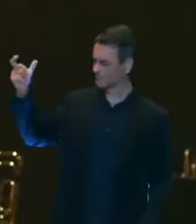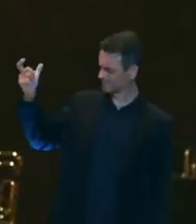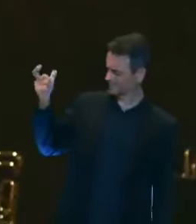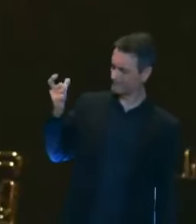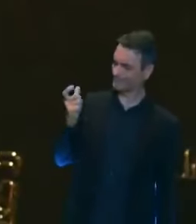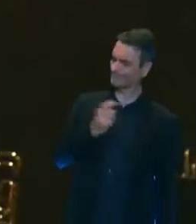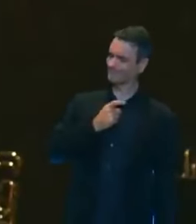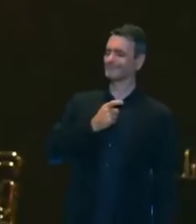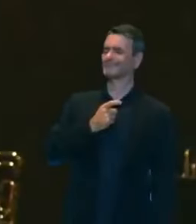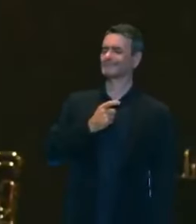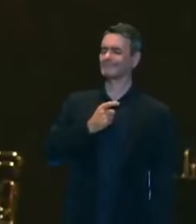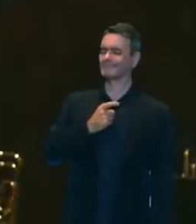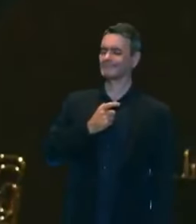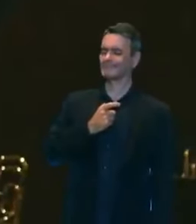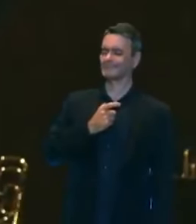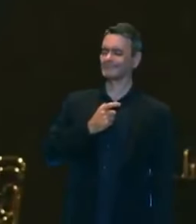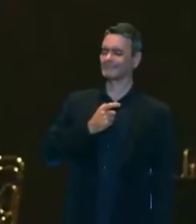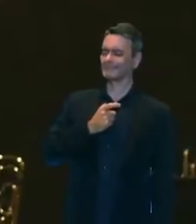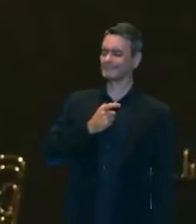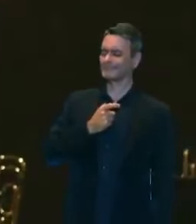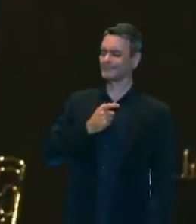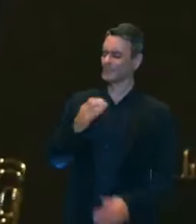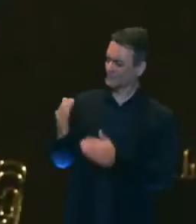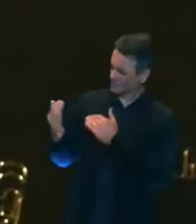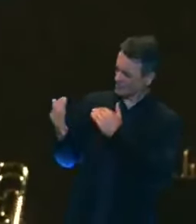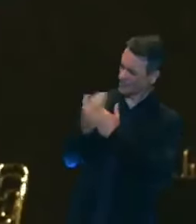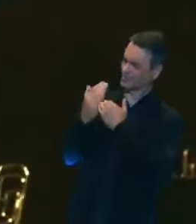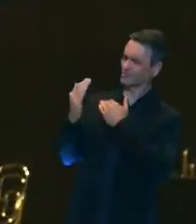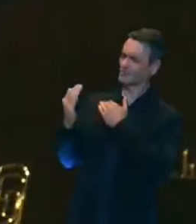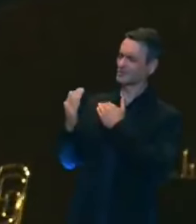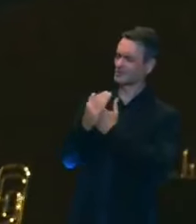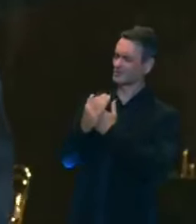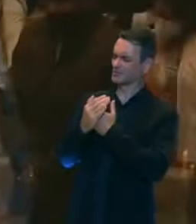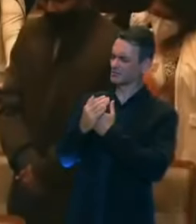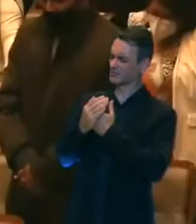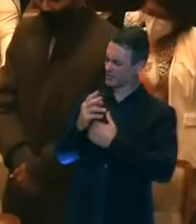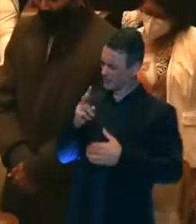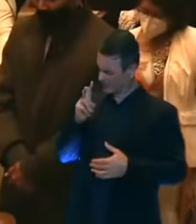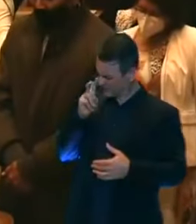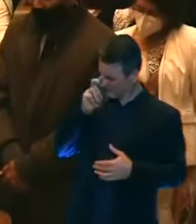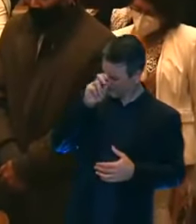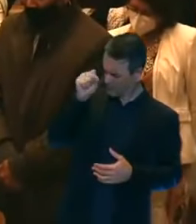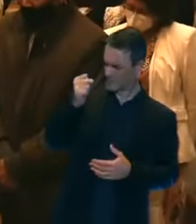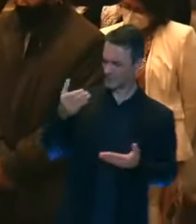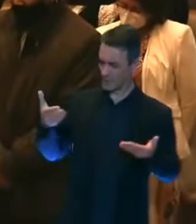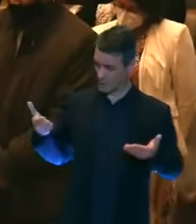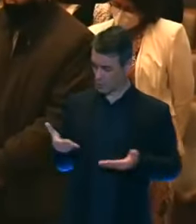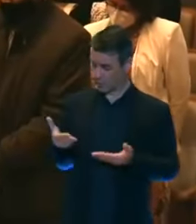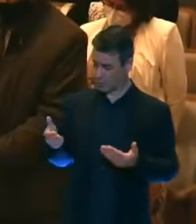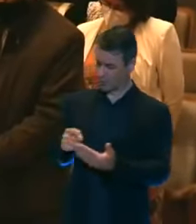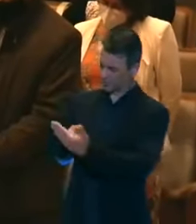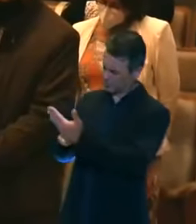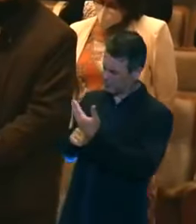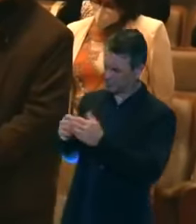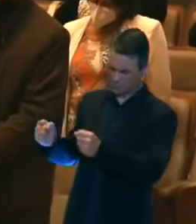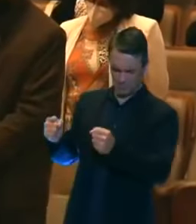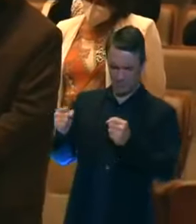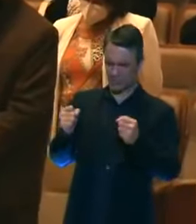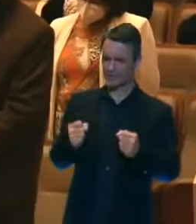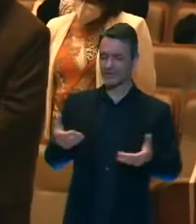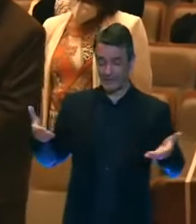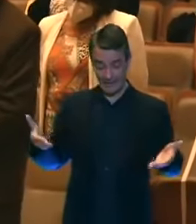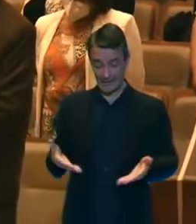e sermos amparados pelo teu braço forte. Hoje se manifesta com poder